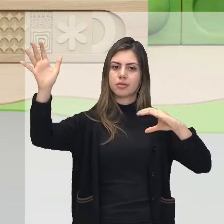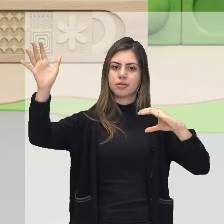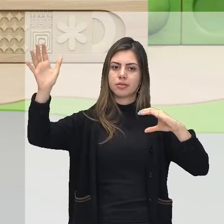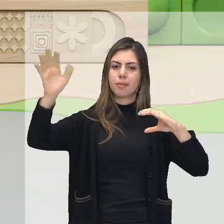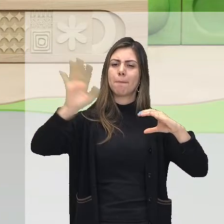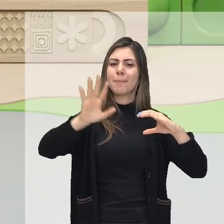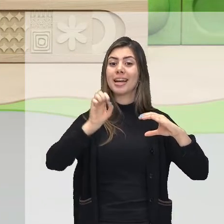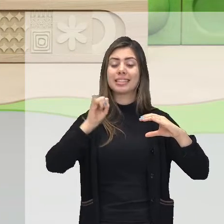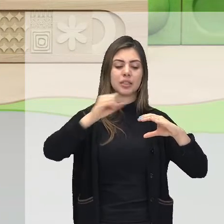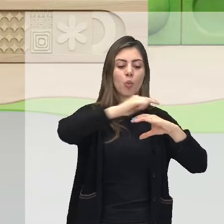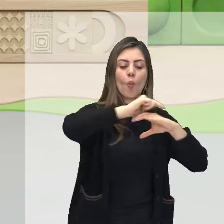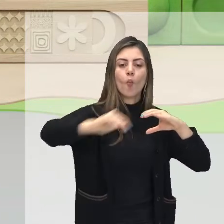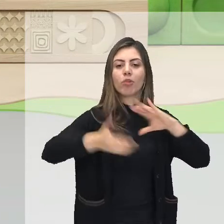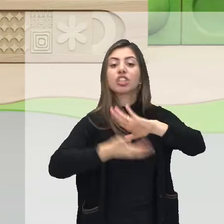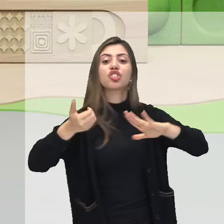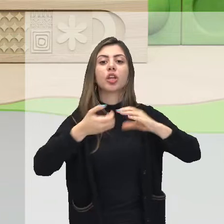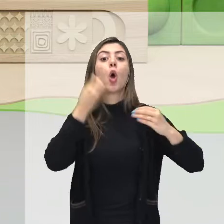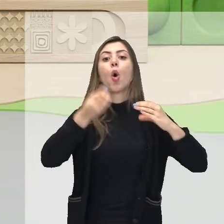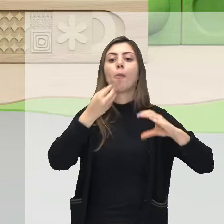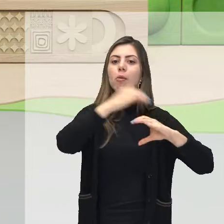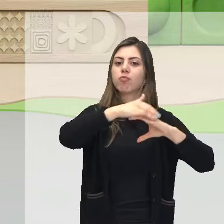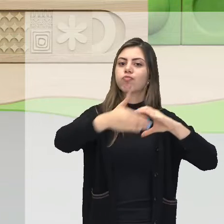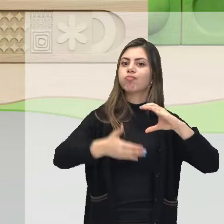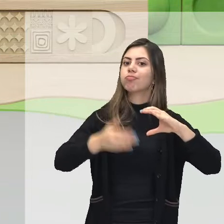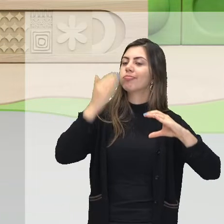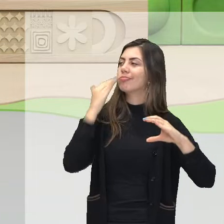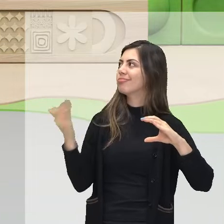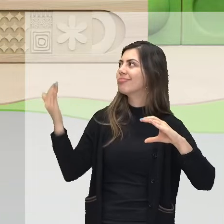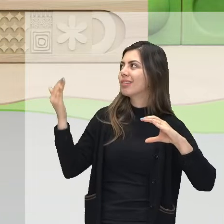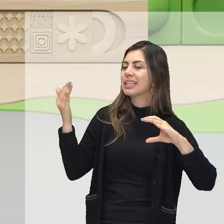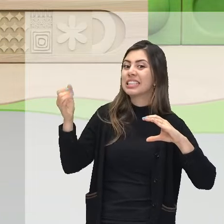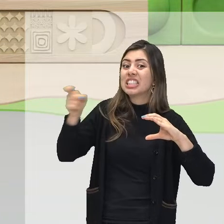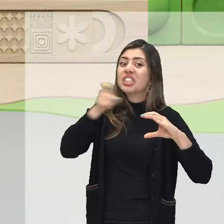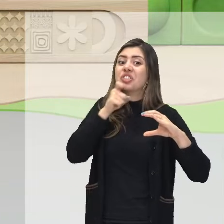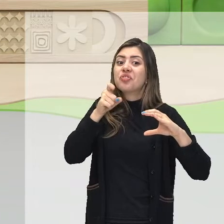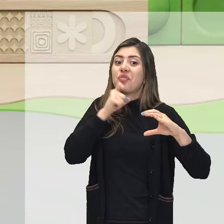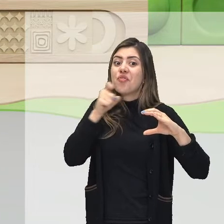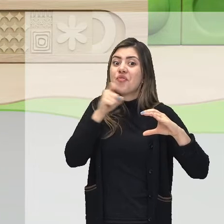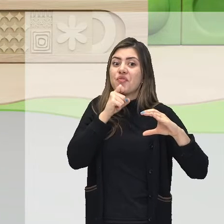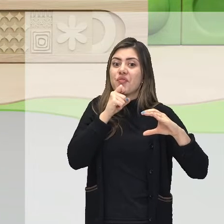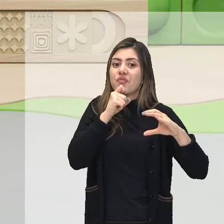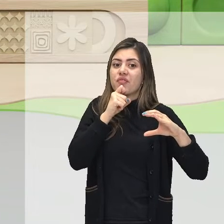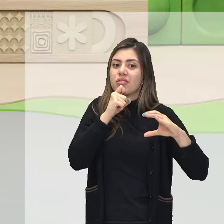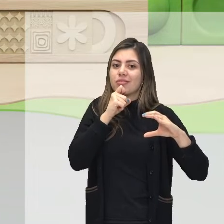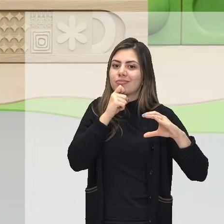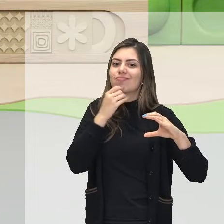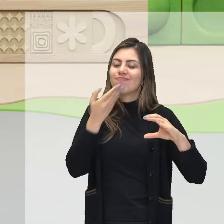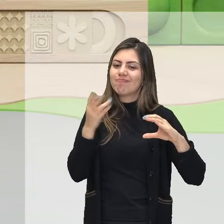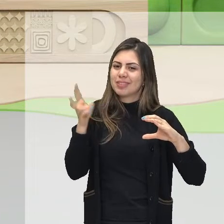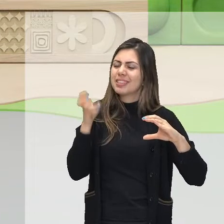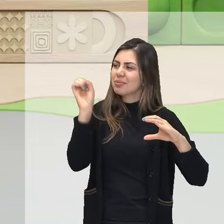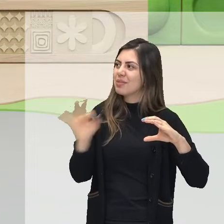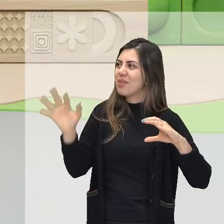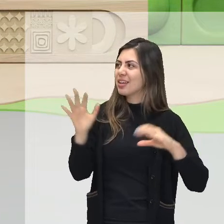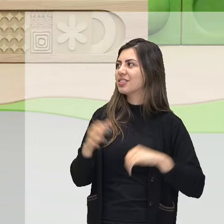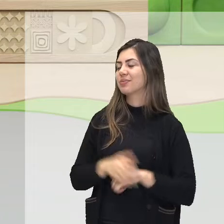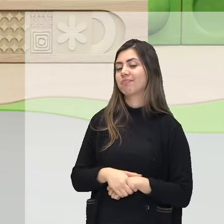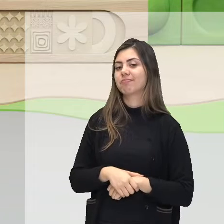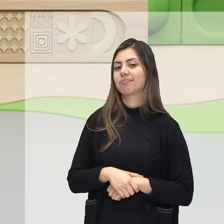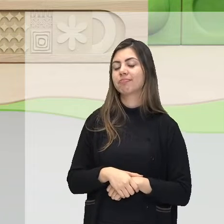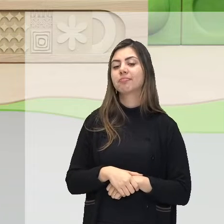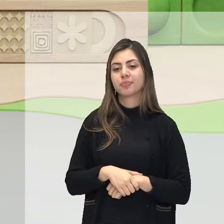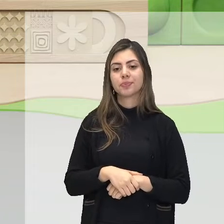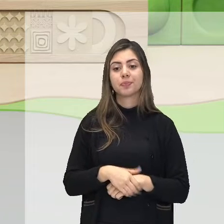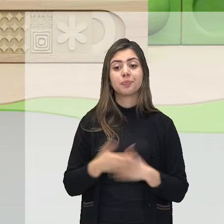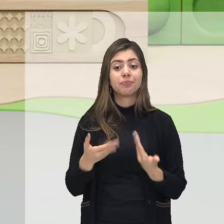que acontece? A Terra seria congelada, como a gente pode observar aqui no esquema. Então, se não